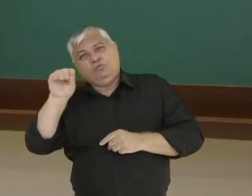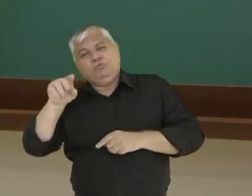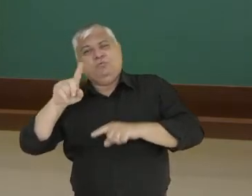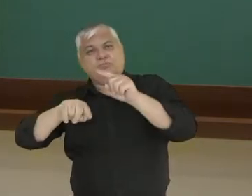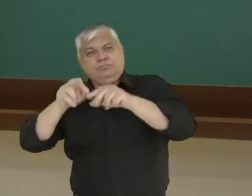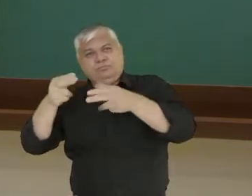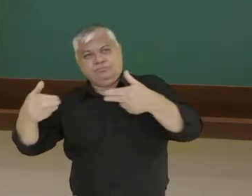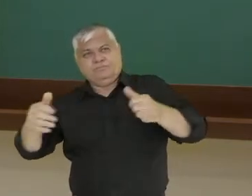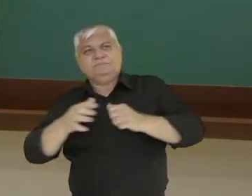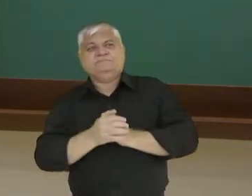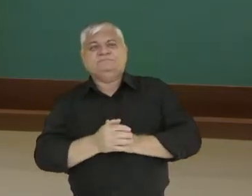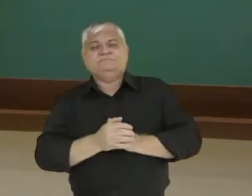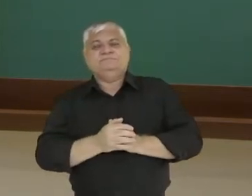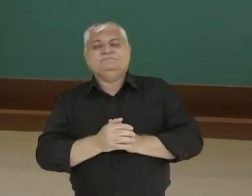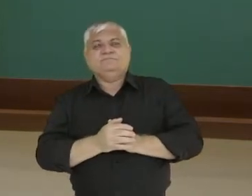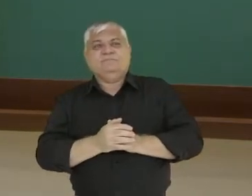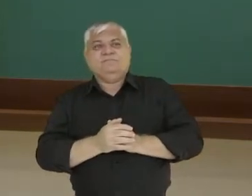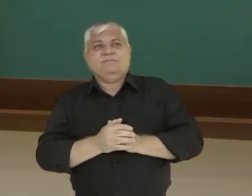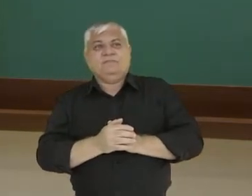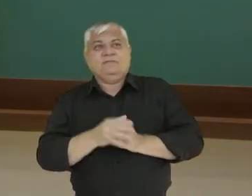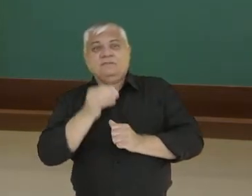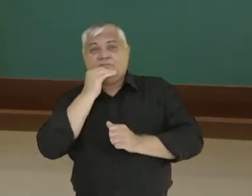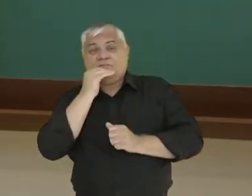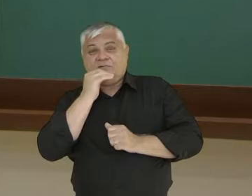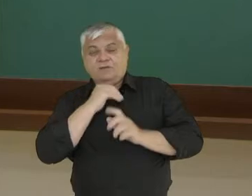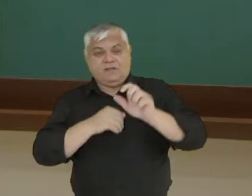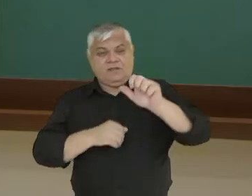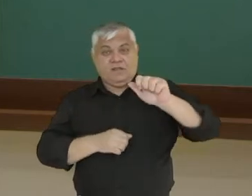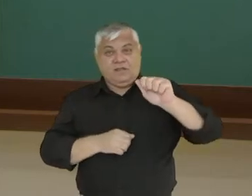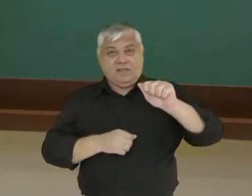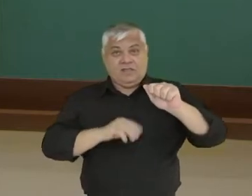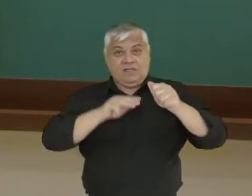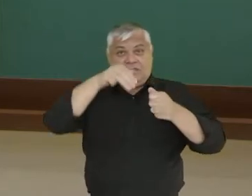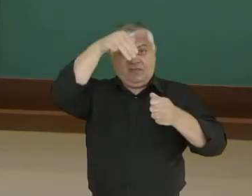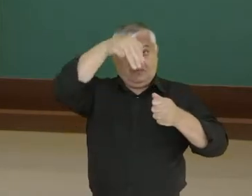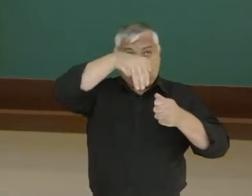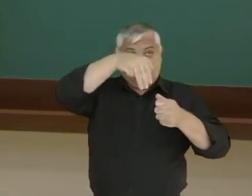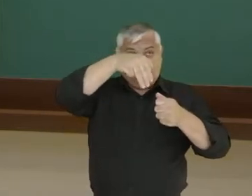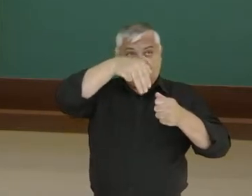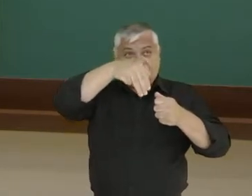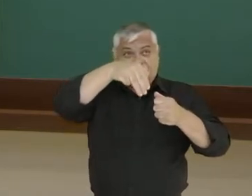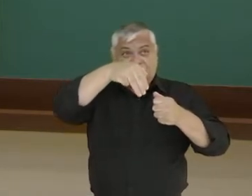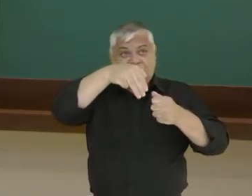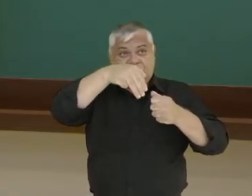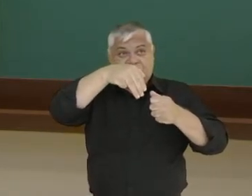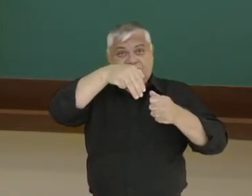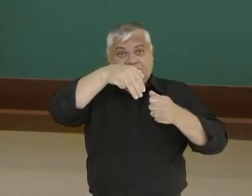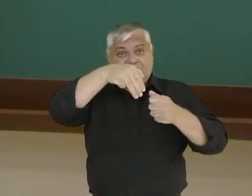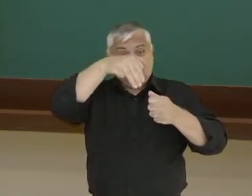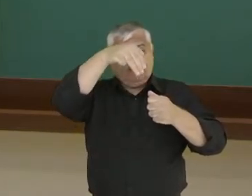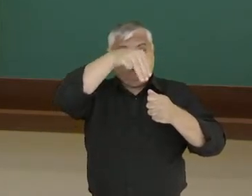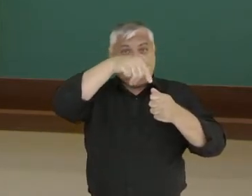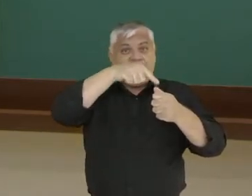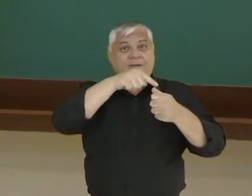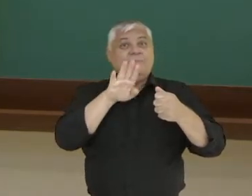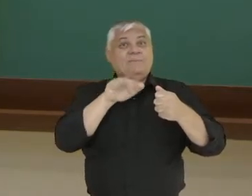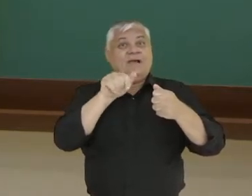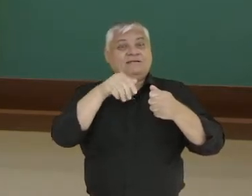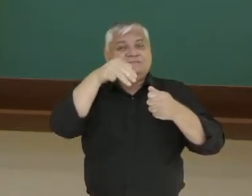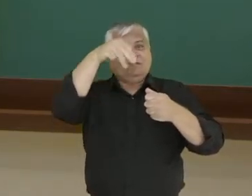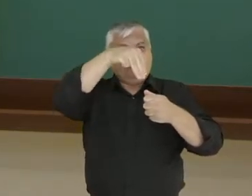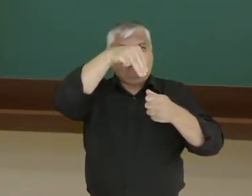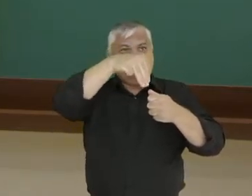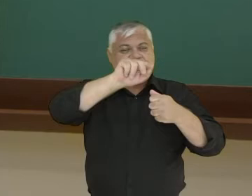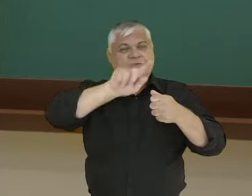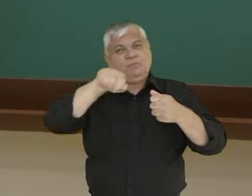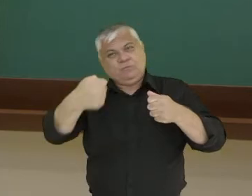p. Pegamos os logaritmos separados, vou calcular o logaritmo de m na base A e vou chamar